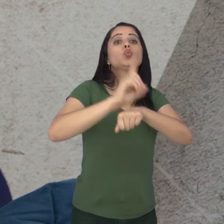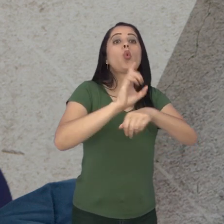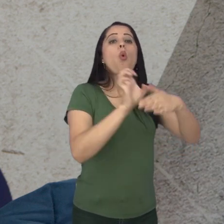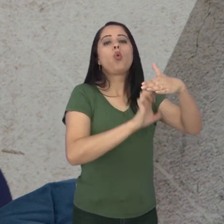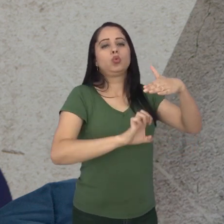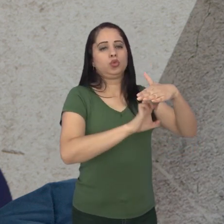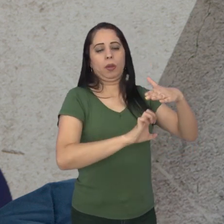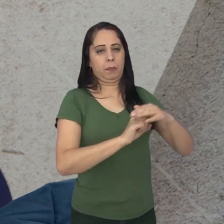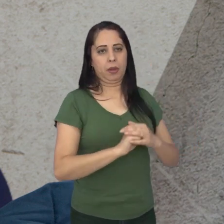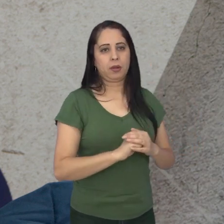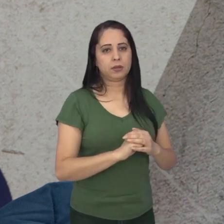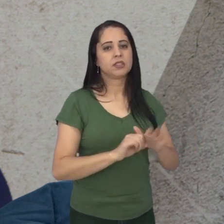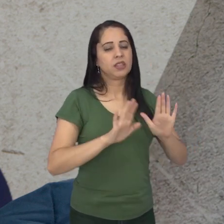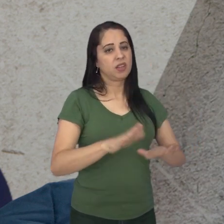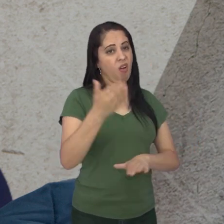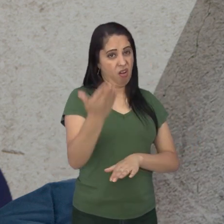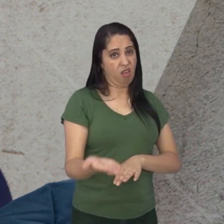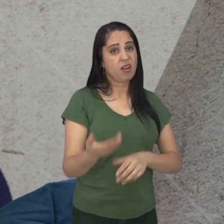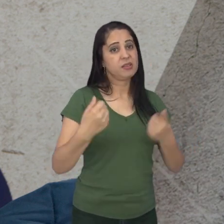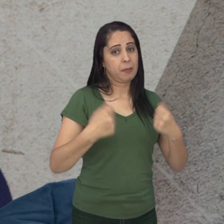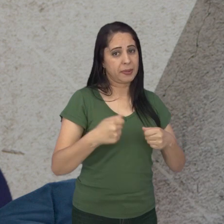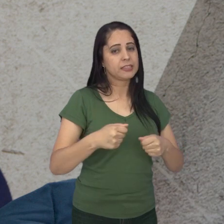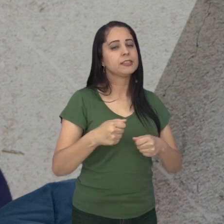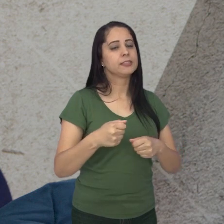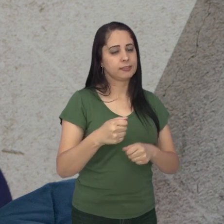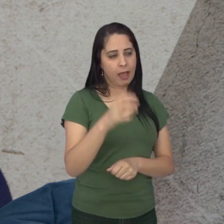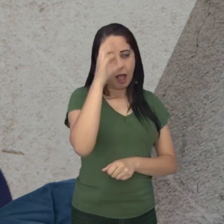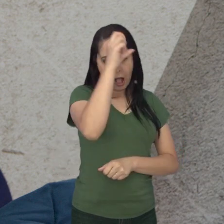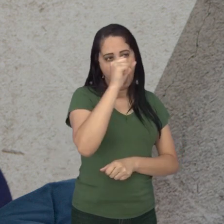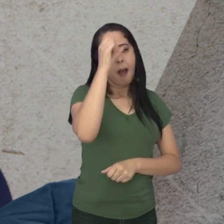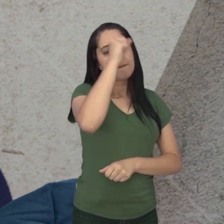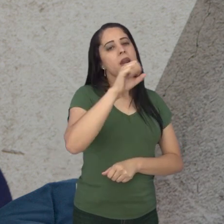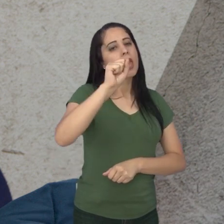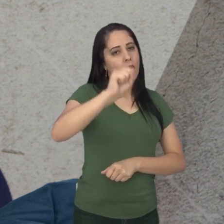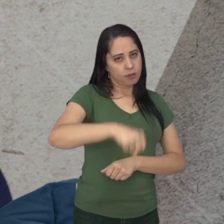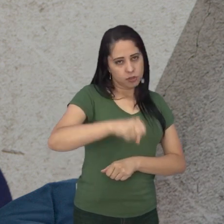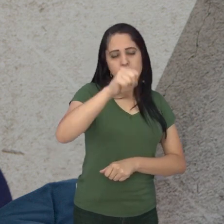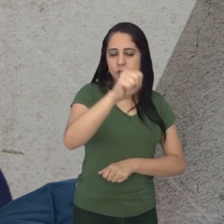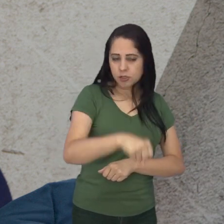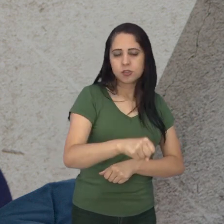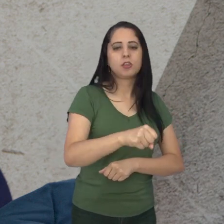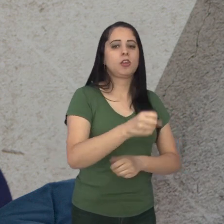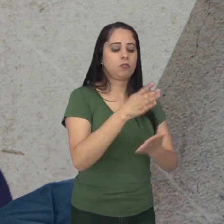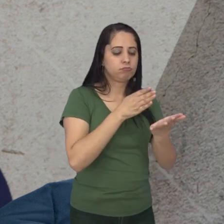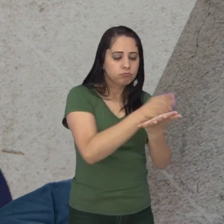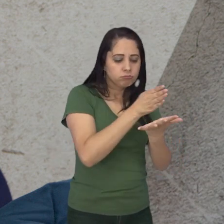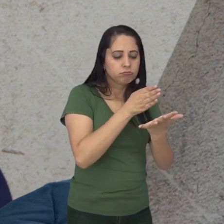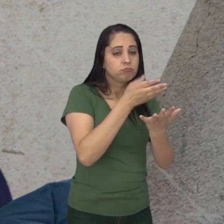dono de uma empresa, né? Então, para isso, ele vai ter que aprimorar essas questões